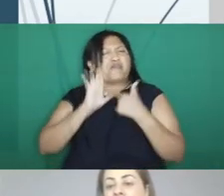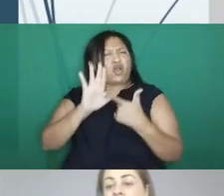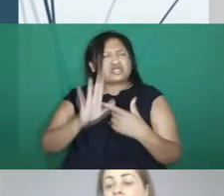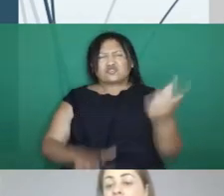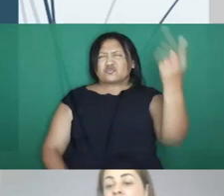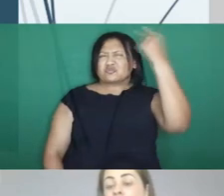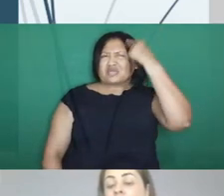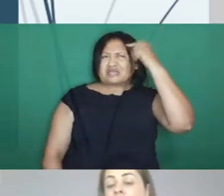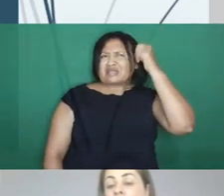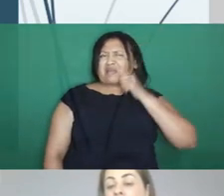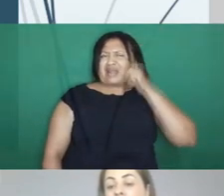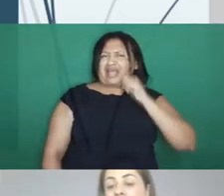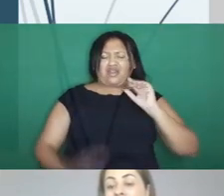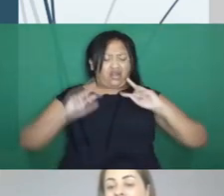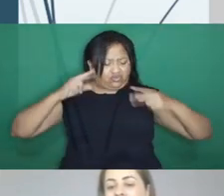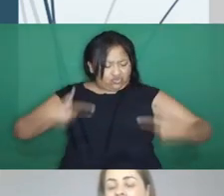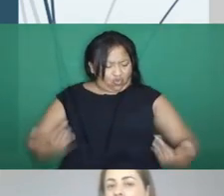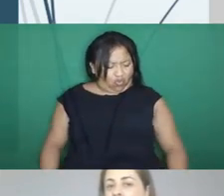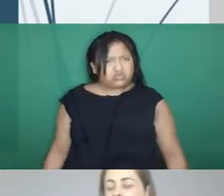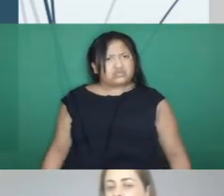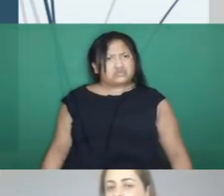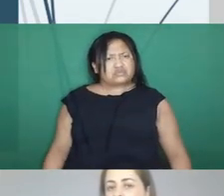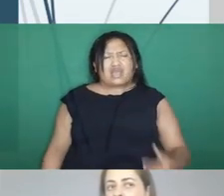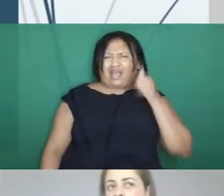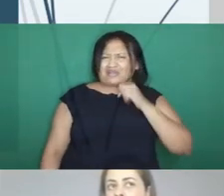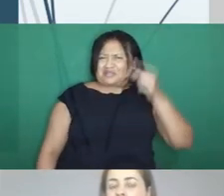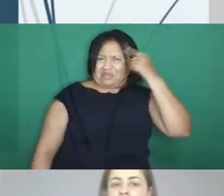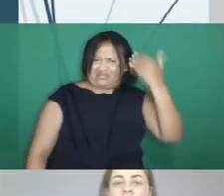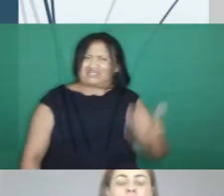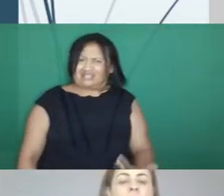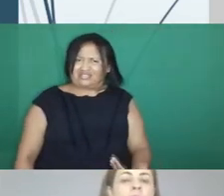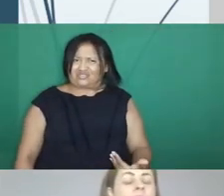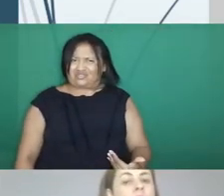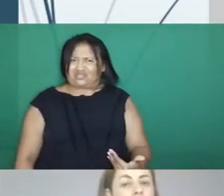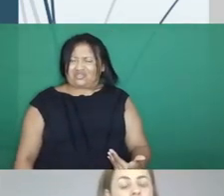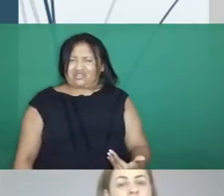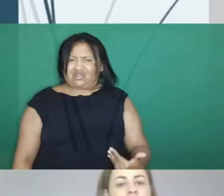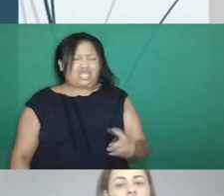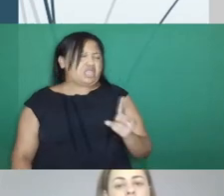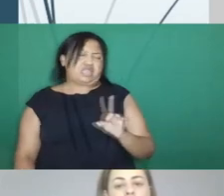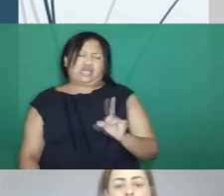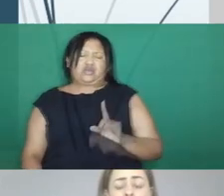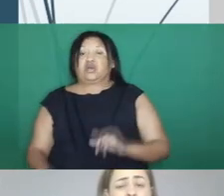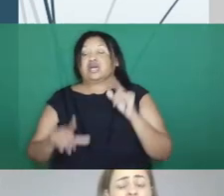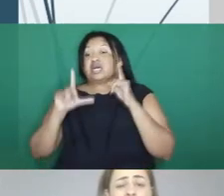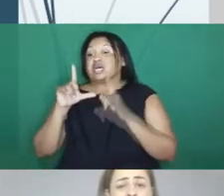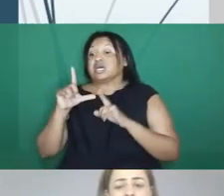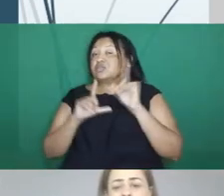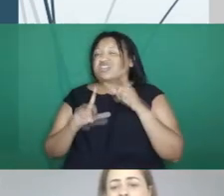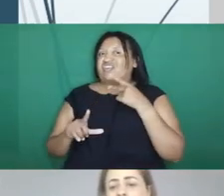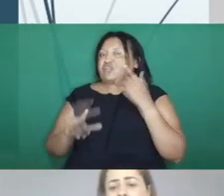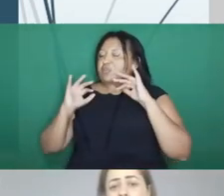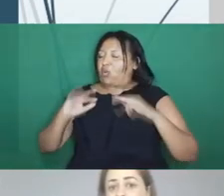revela os pensamentos das mulheres em relação ao seu corpo as mulheres pensam nisso em relação ao corpo não